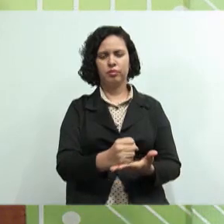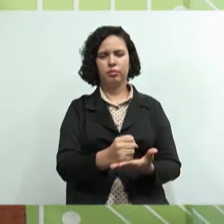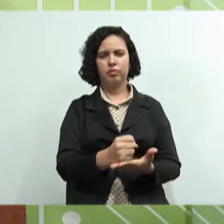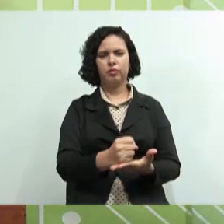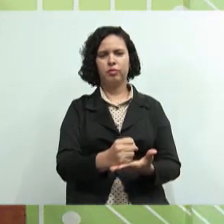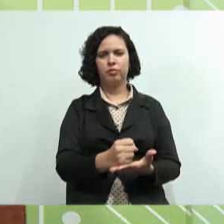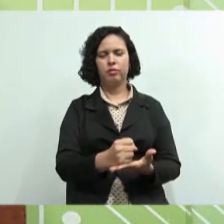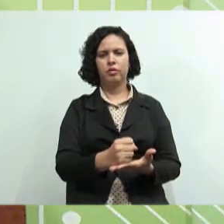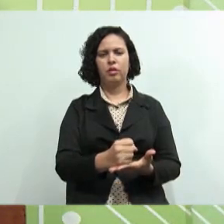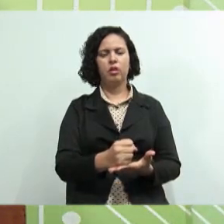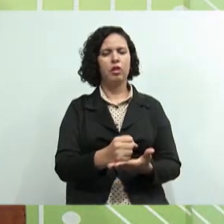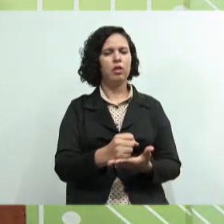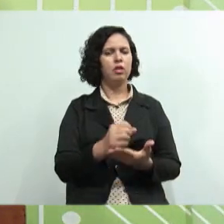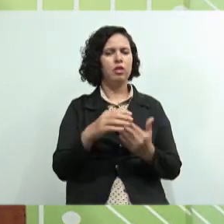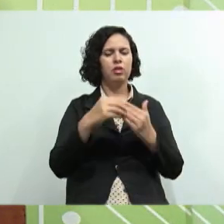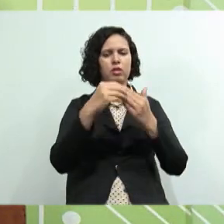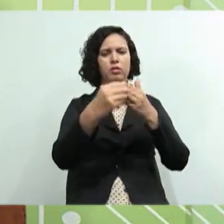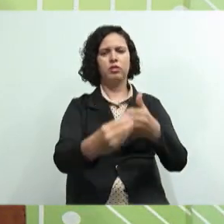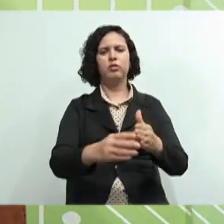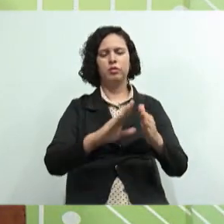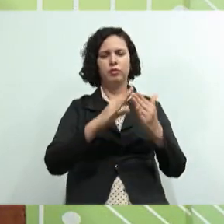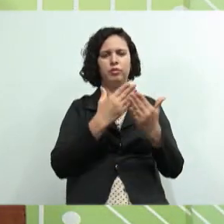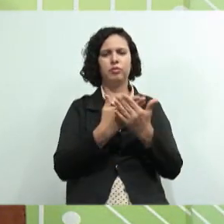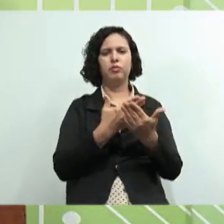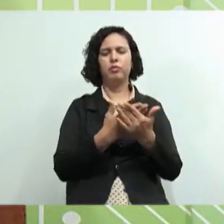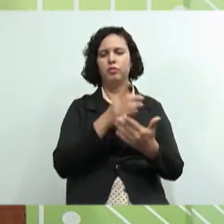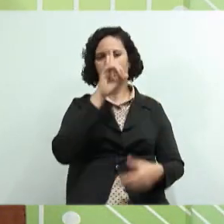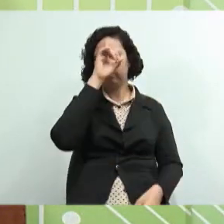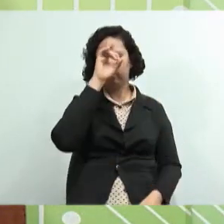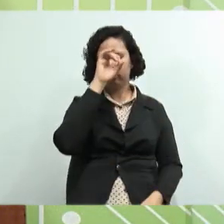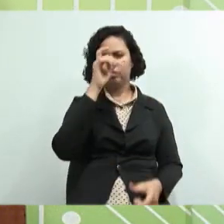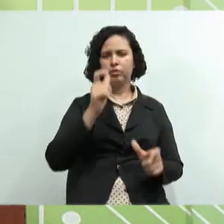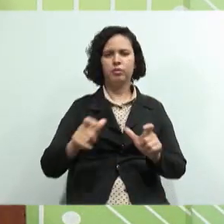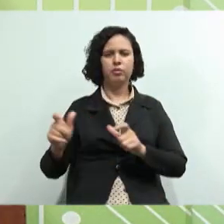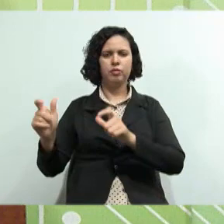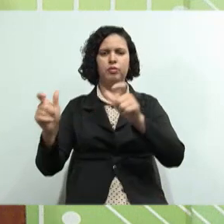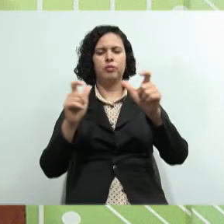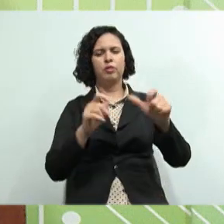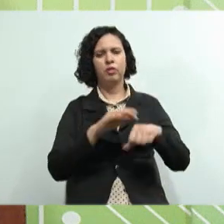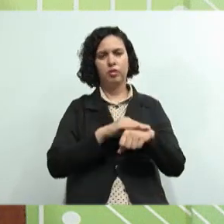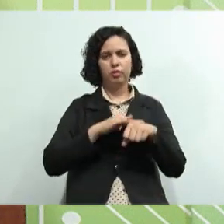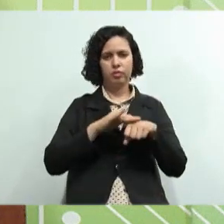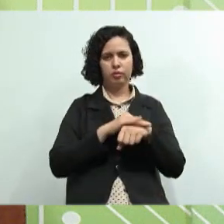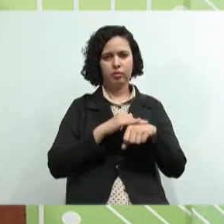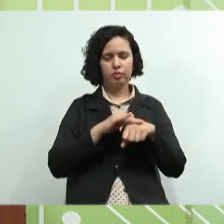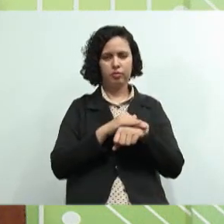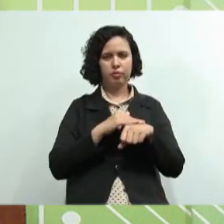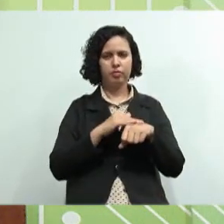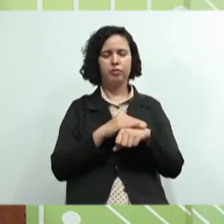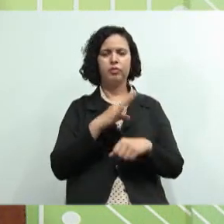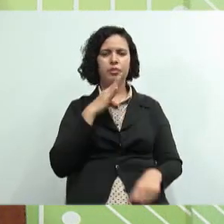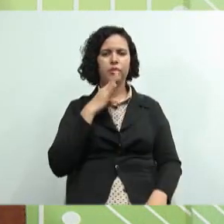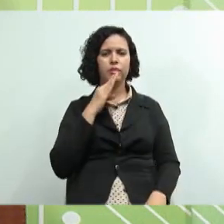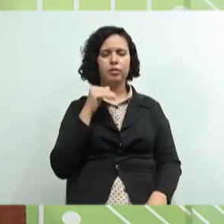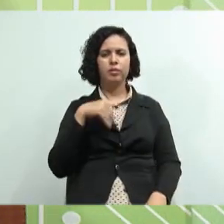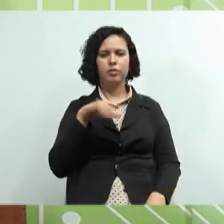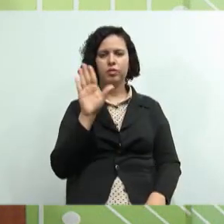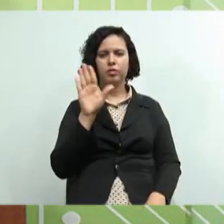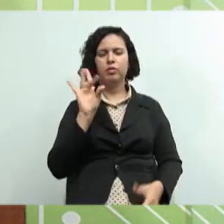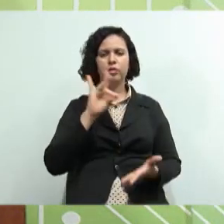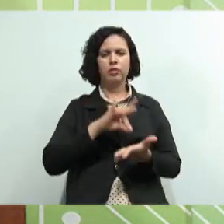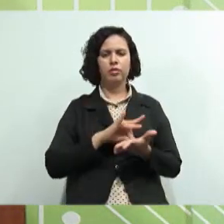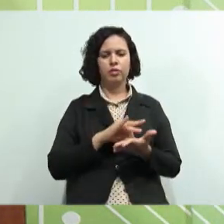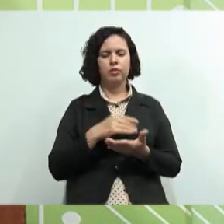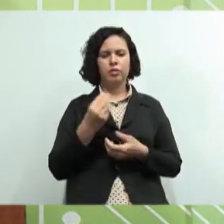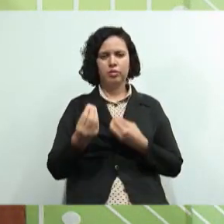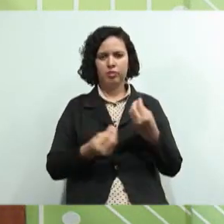Já entregam para merenda escolar, já entregam nos hospitais, nas creches. E se você conversar com o produtor dessas feiras, você vai conhecer um pouquinho mais da realidade, como isso que